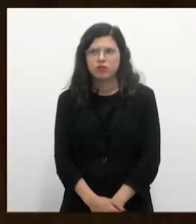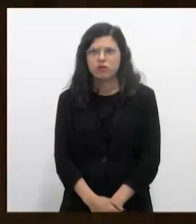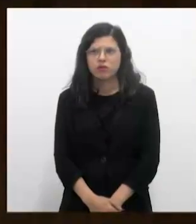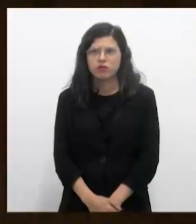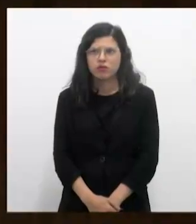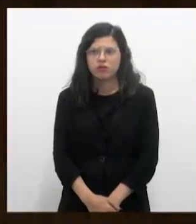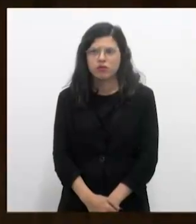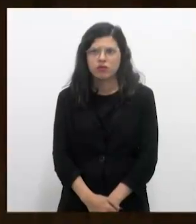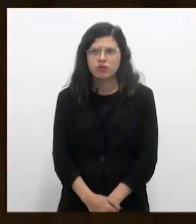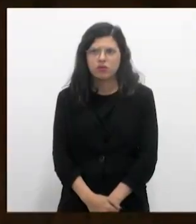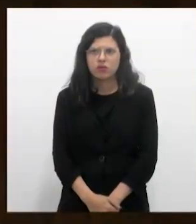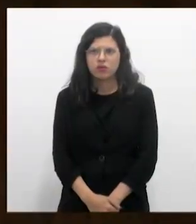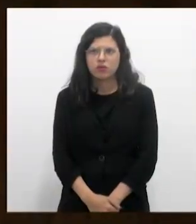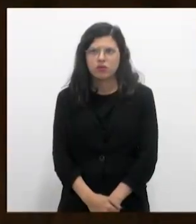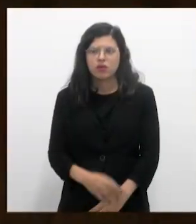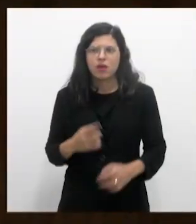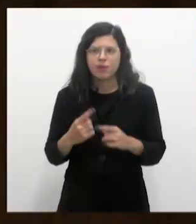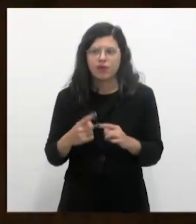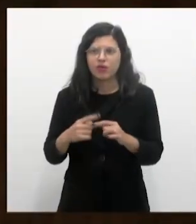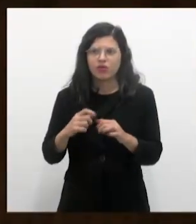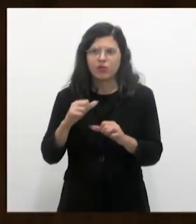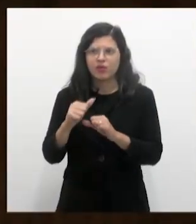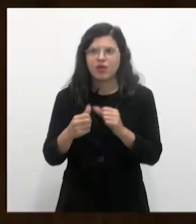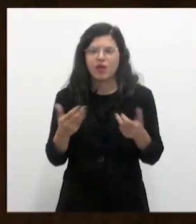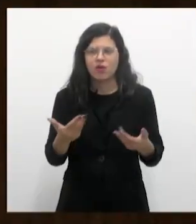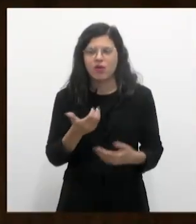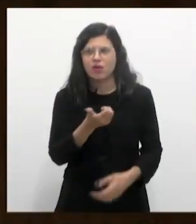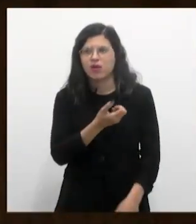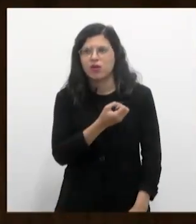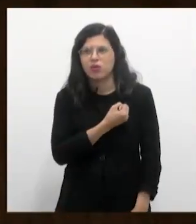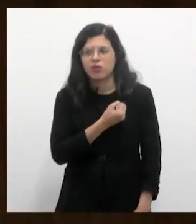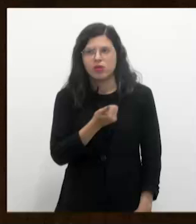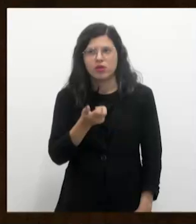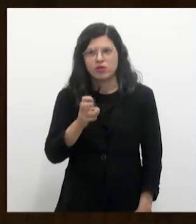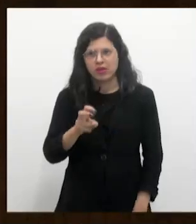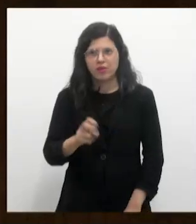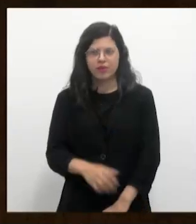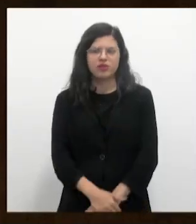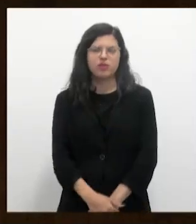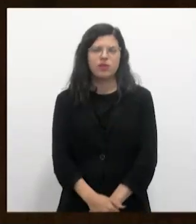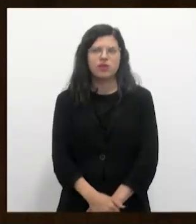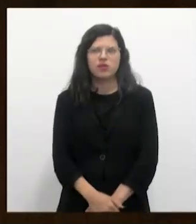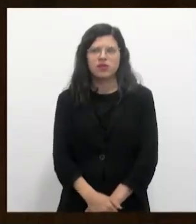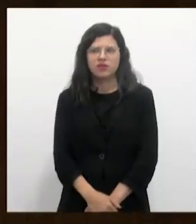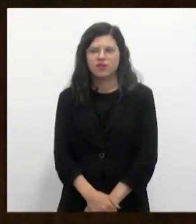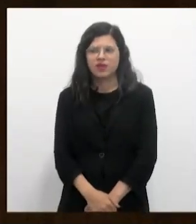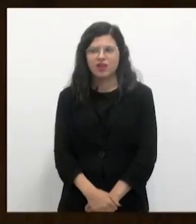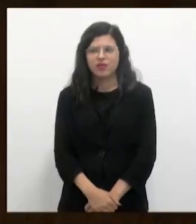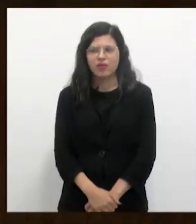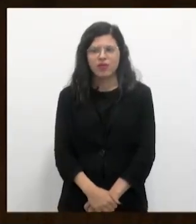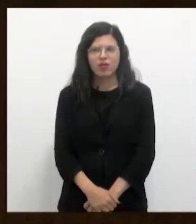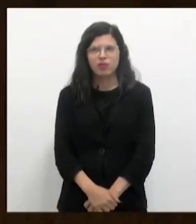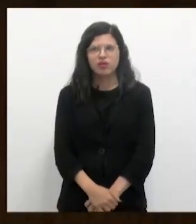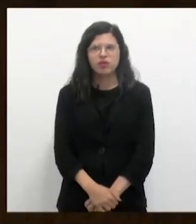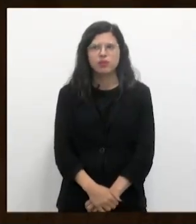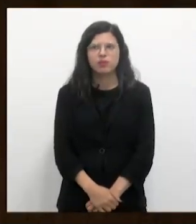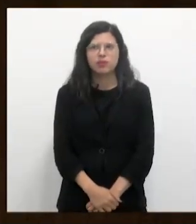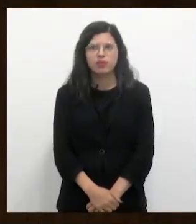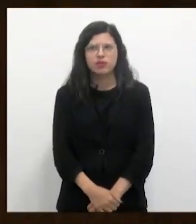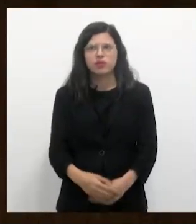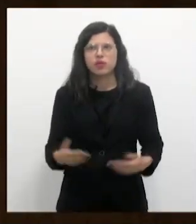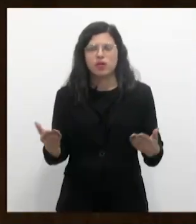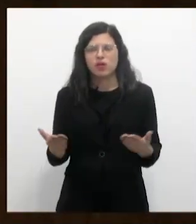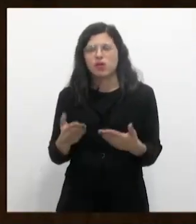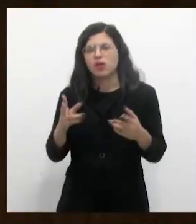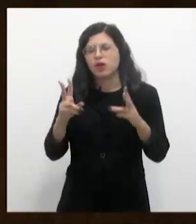o quadro não tinha tocado, agora é o 15º. Agora declarando o